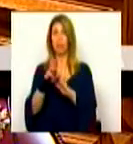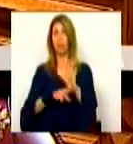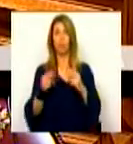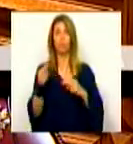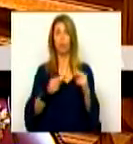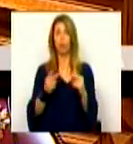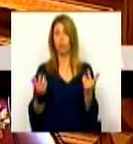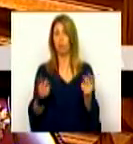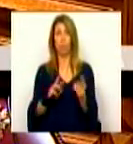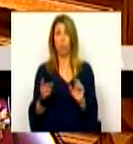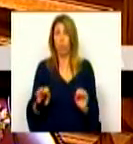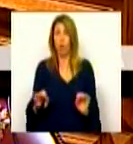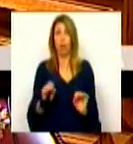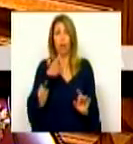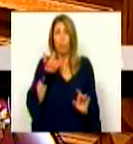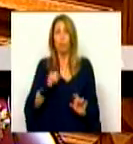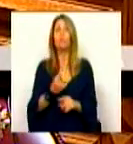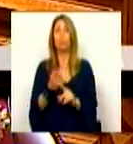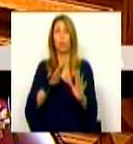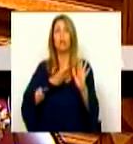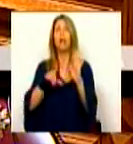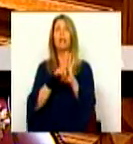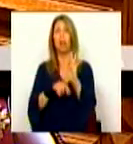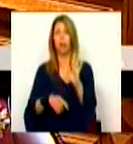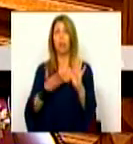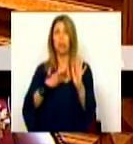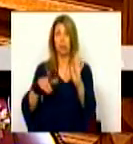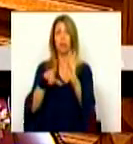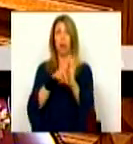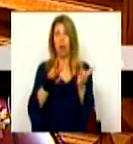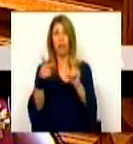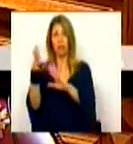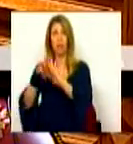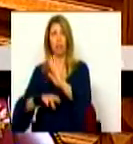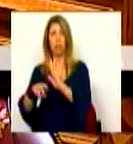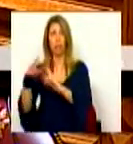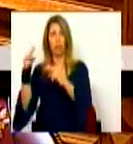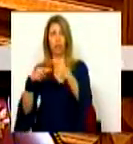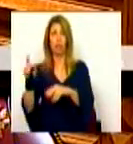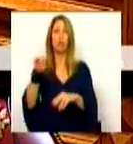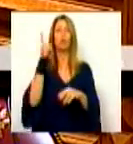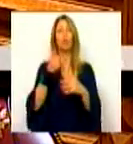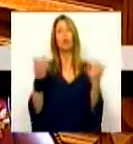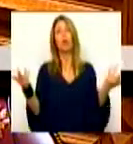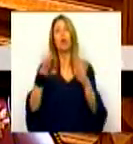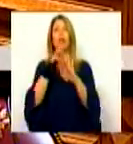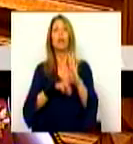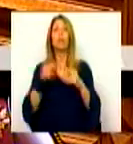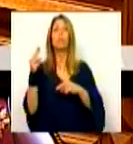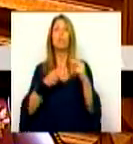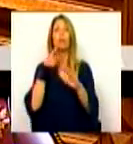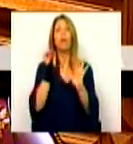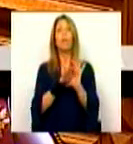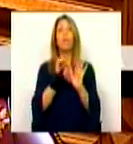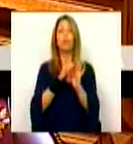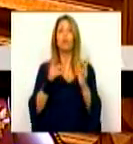podia, uma vez que é um decreto de lei e os decretos de leis não podem alterar o regime fiscal. E, portanto, o regime fiscal de fundos de